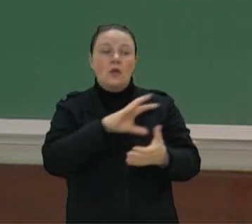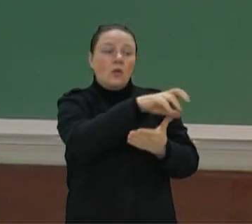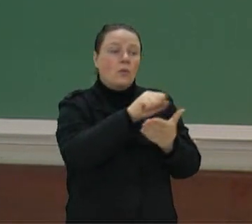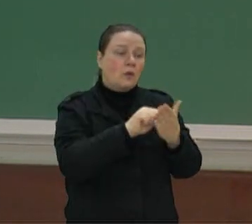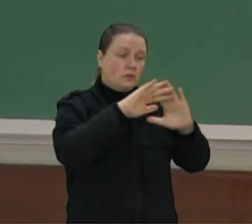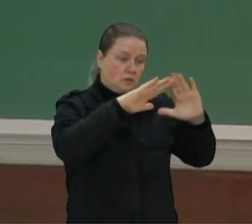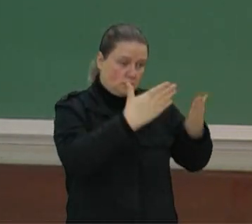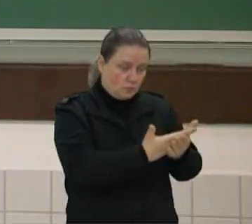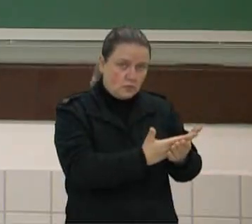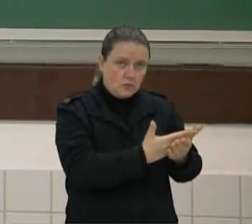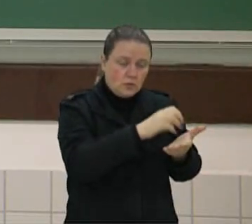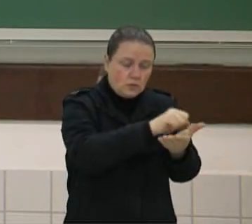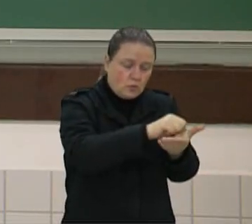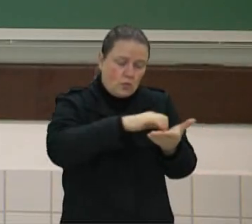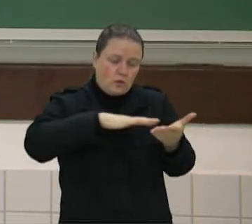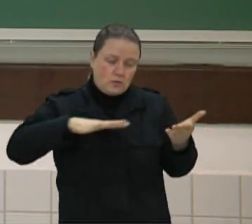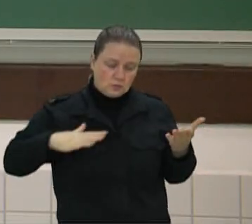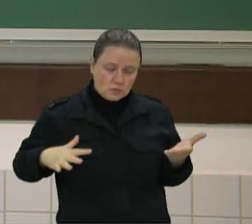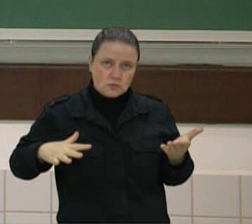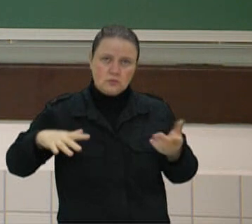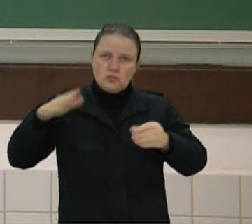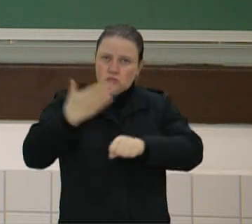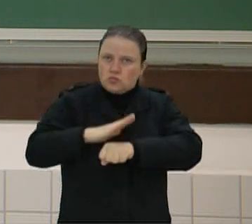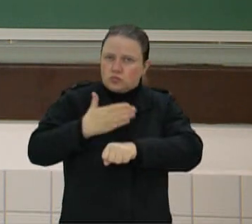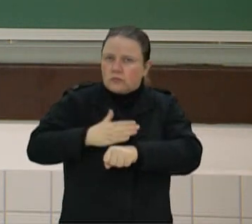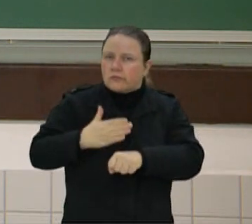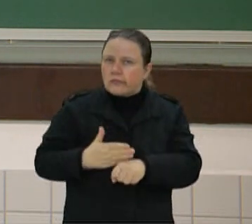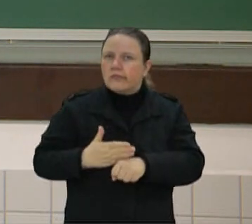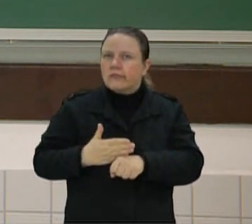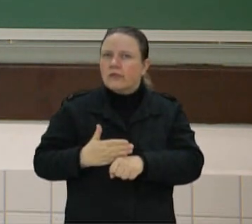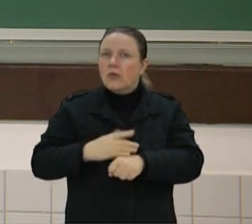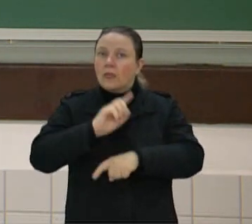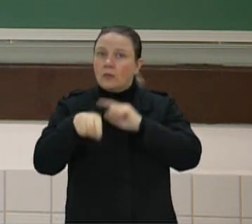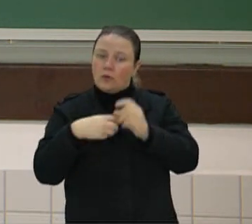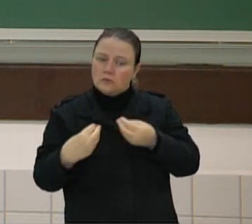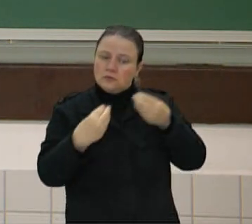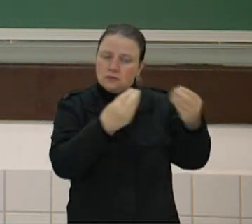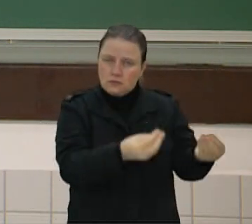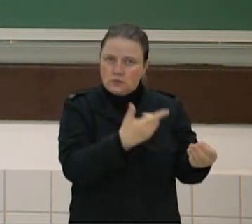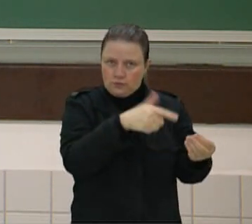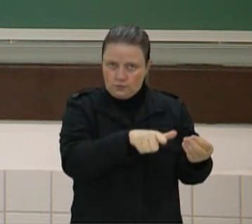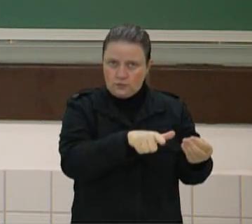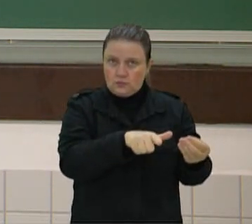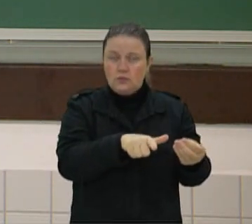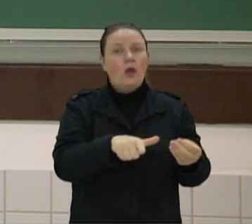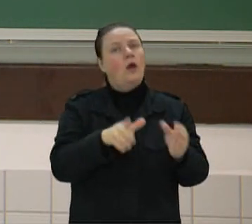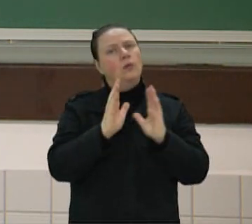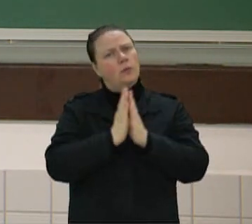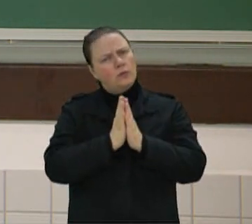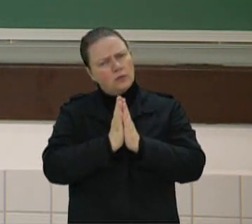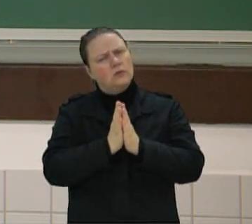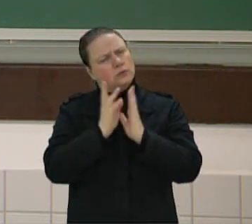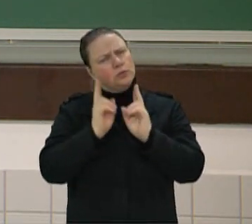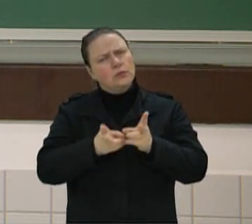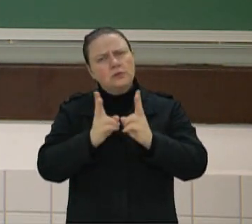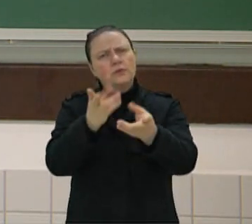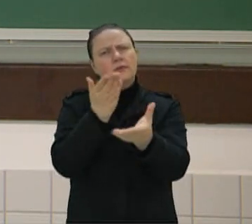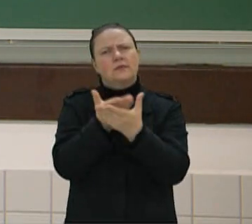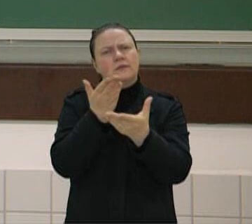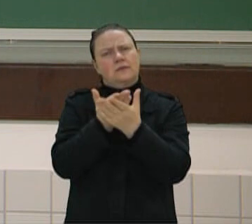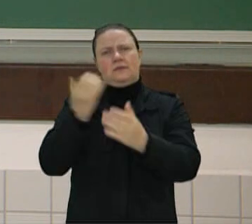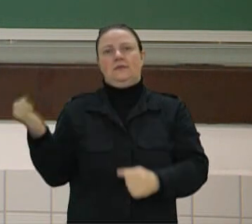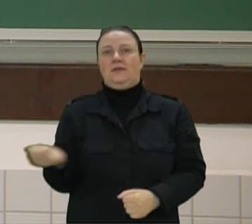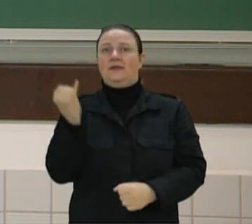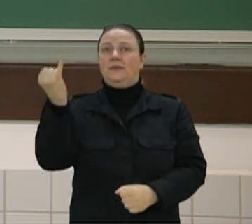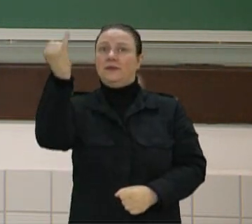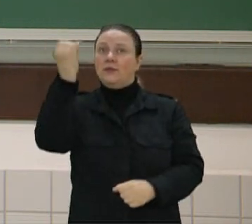sua escola para retirar a sua atividade, pessoal, tá bom? Não deixe de estudar nesse momento, que é importante, porque